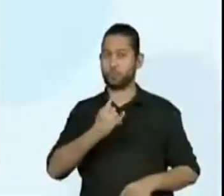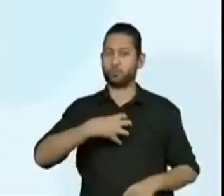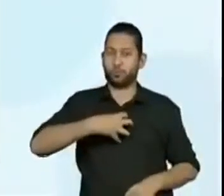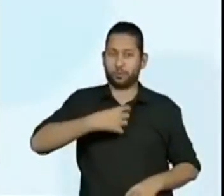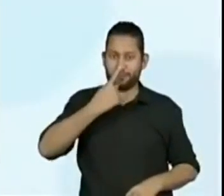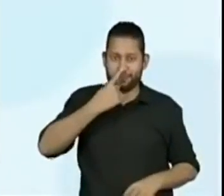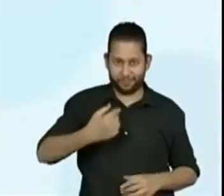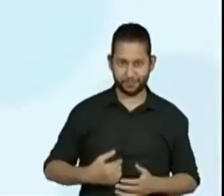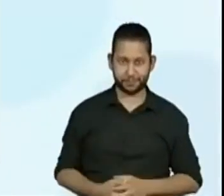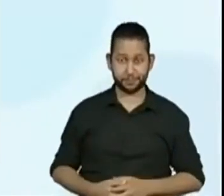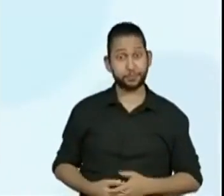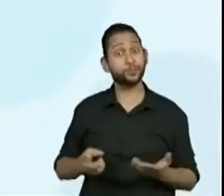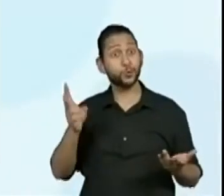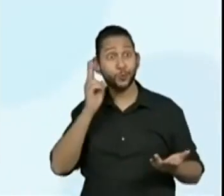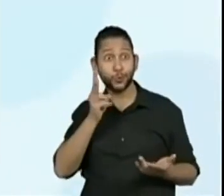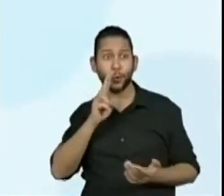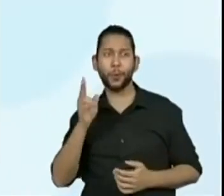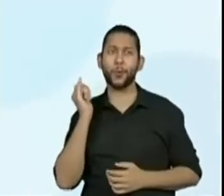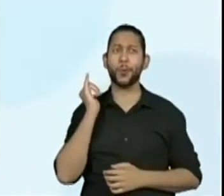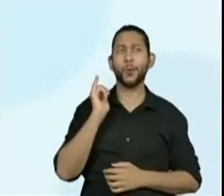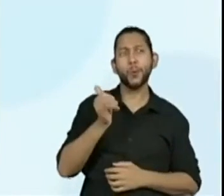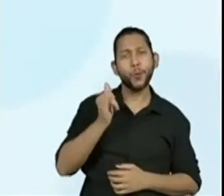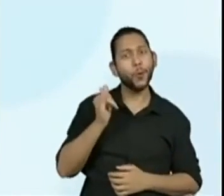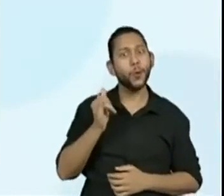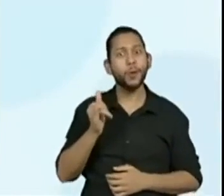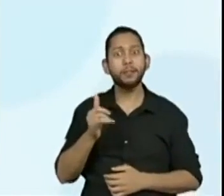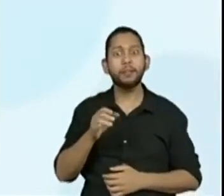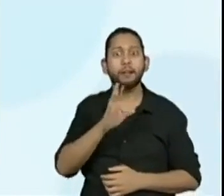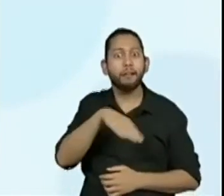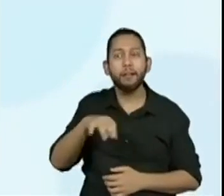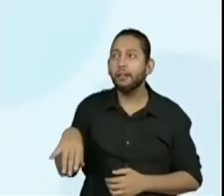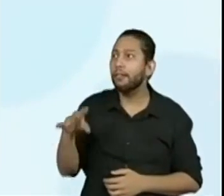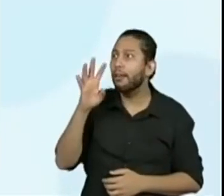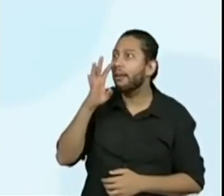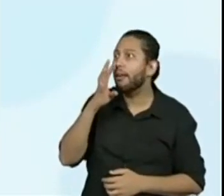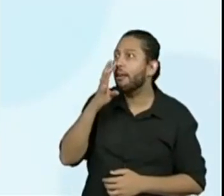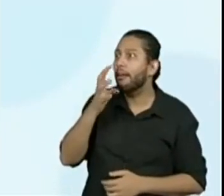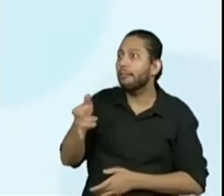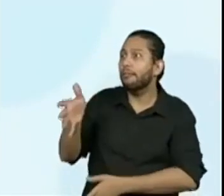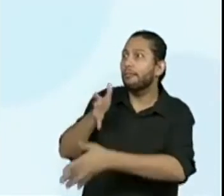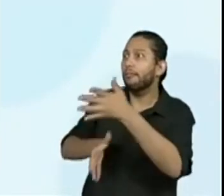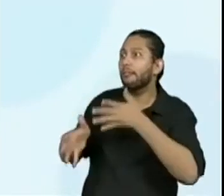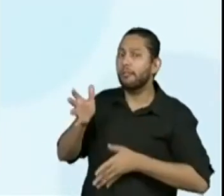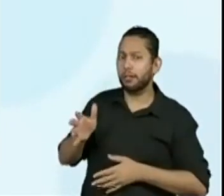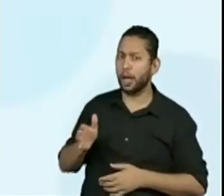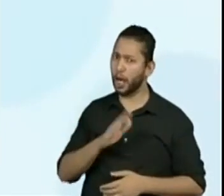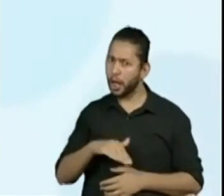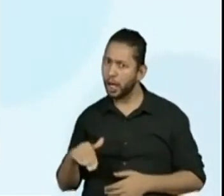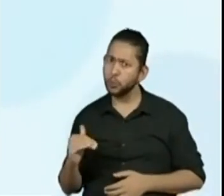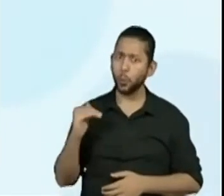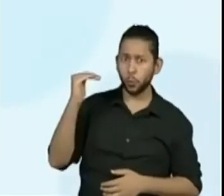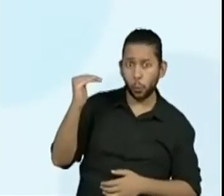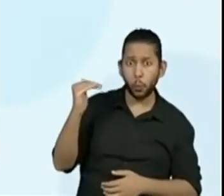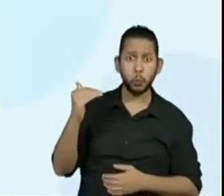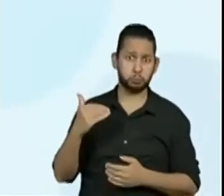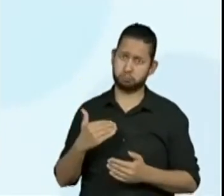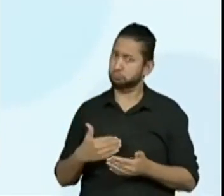Essas histórias são muito apreciadas até hoje por crianças e adultos, porque tratam dos